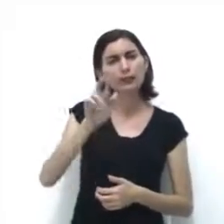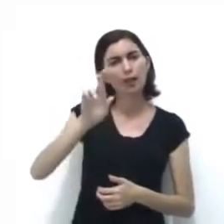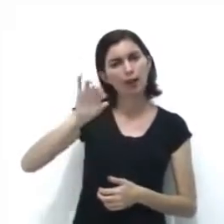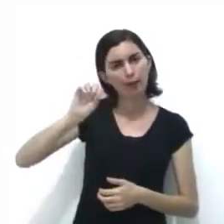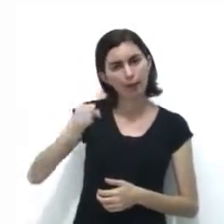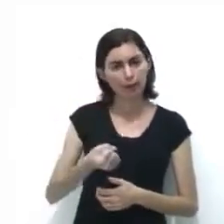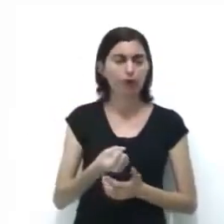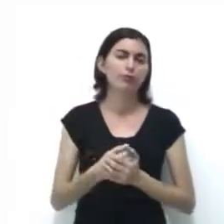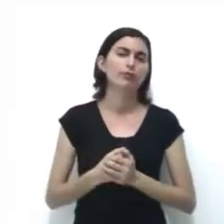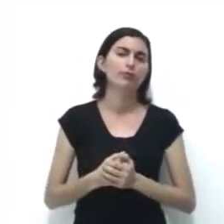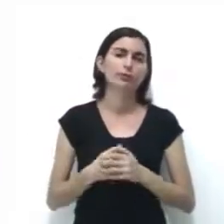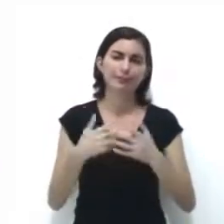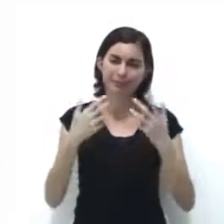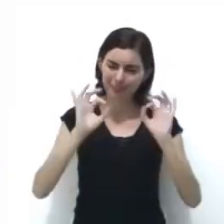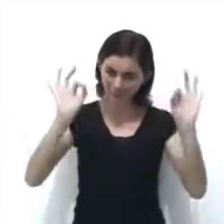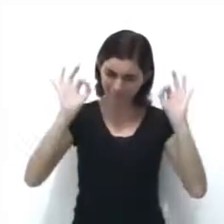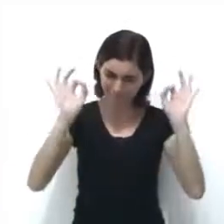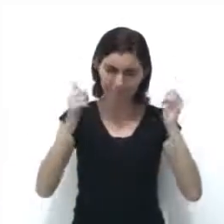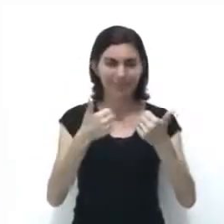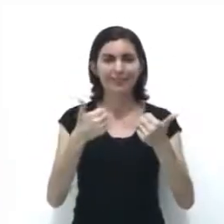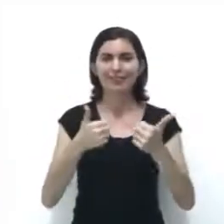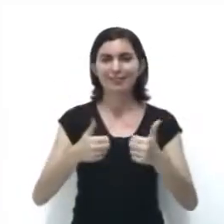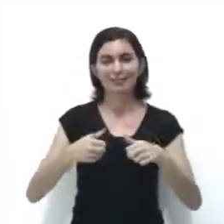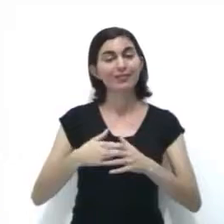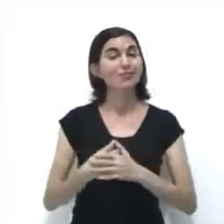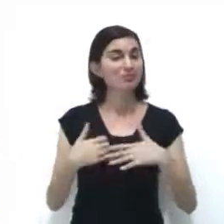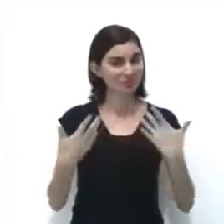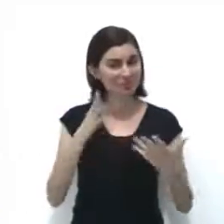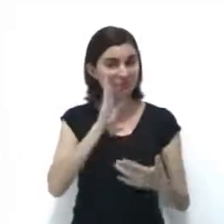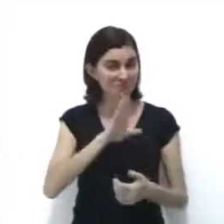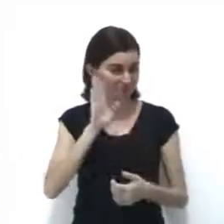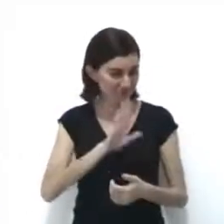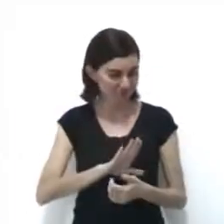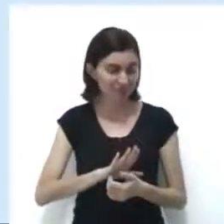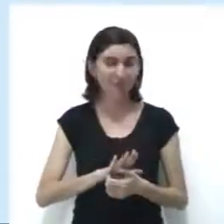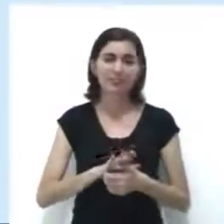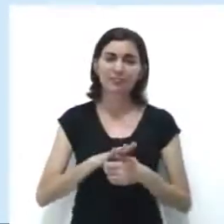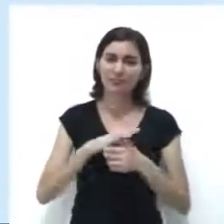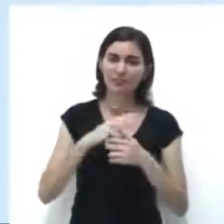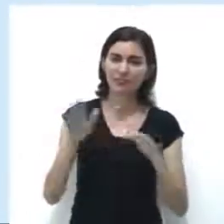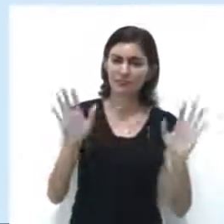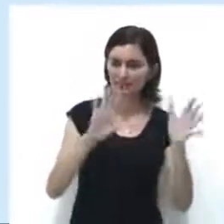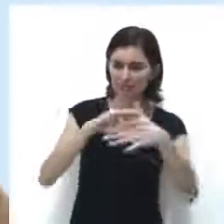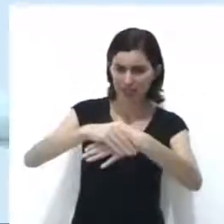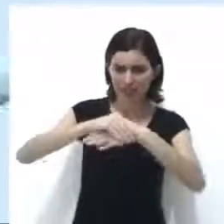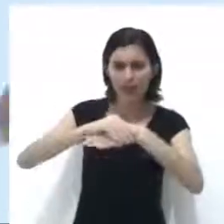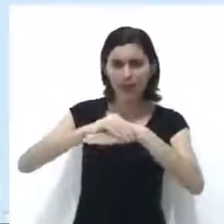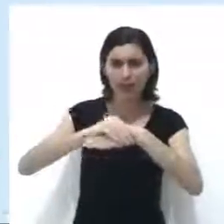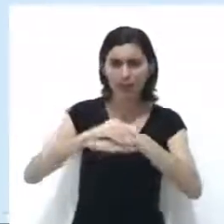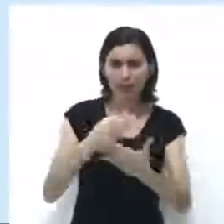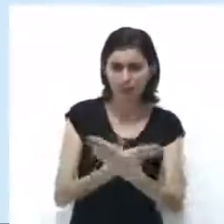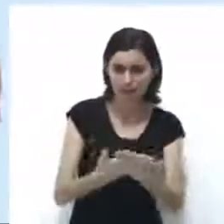126 graus. Yes! Legal,